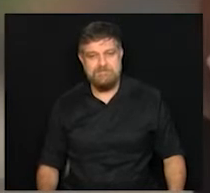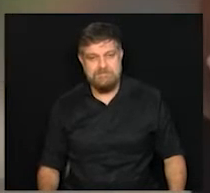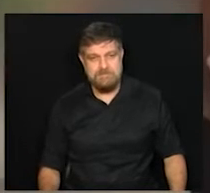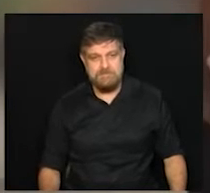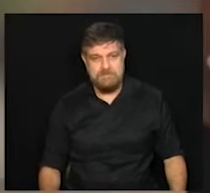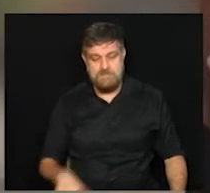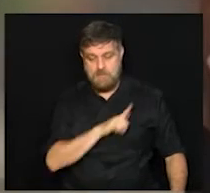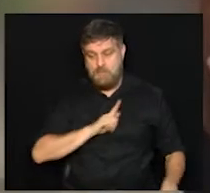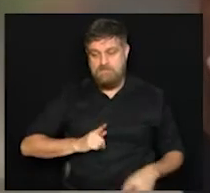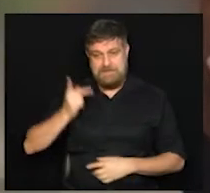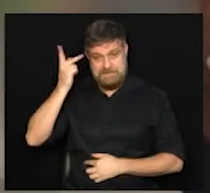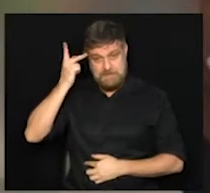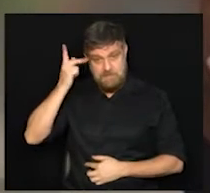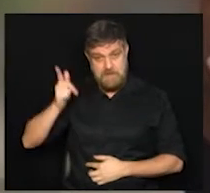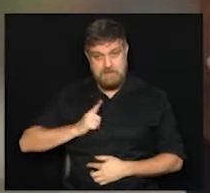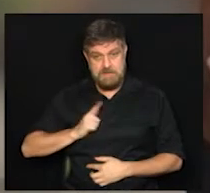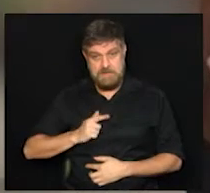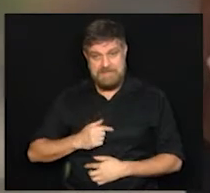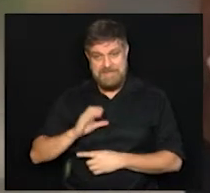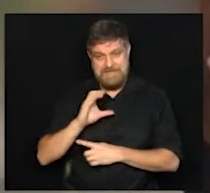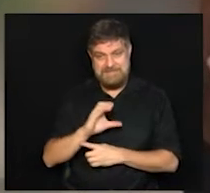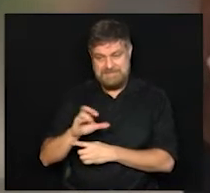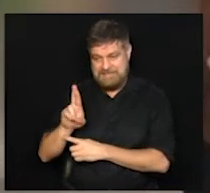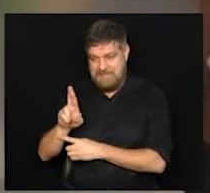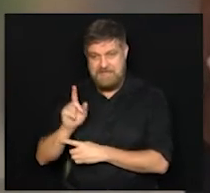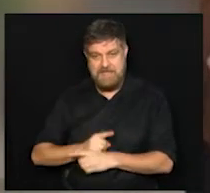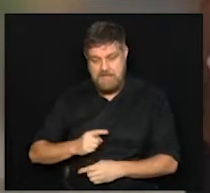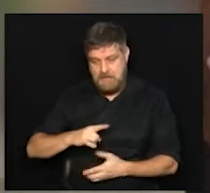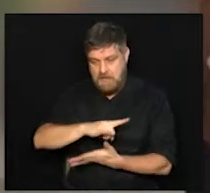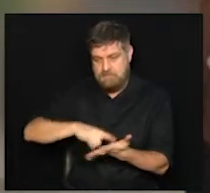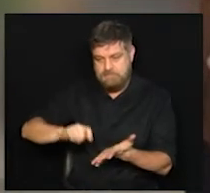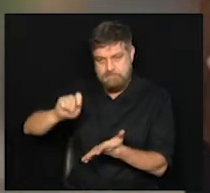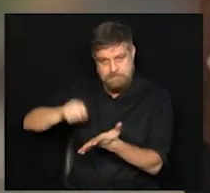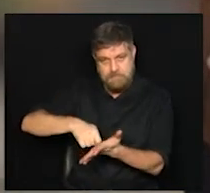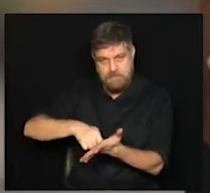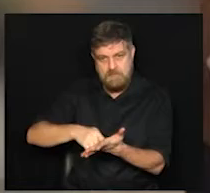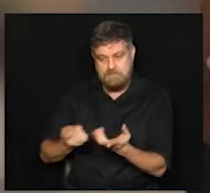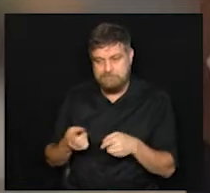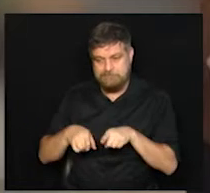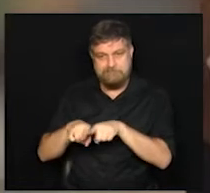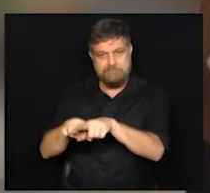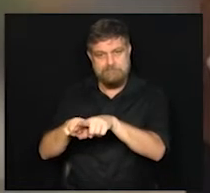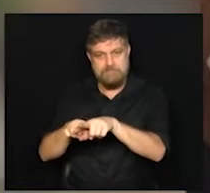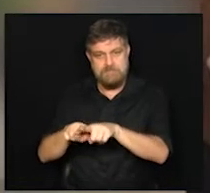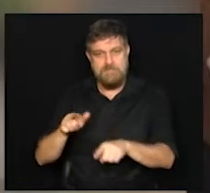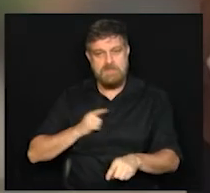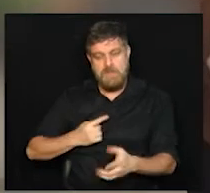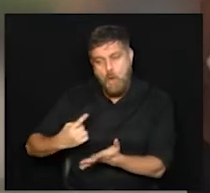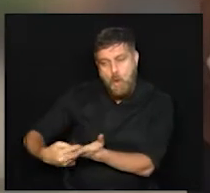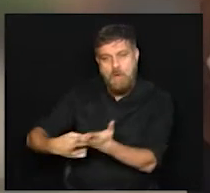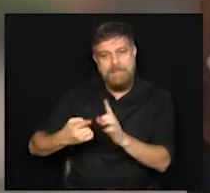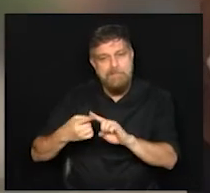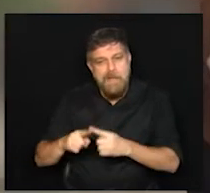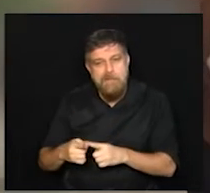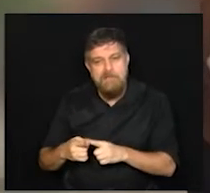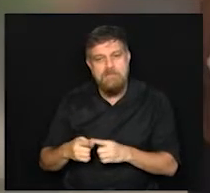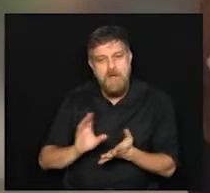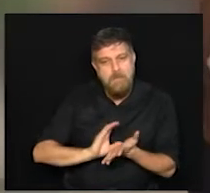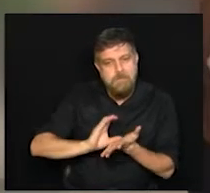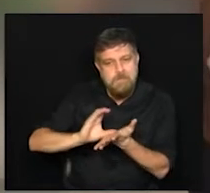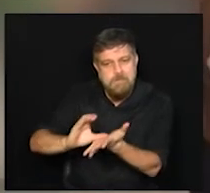O governo do estado de São Paulo e a CCR fecharam ontem e celebraram hoje um acordo que prevê investimentos